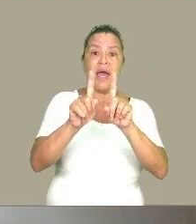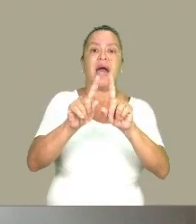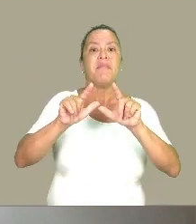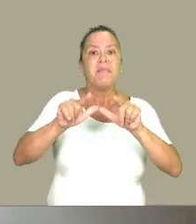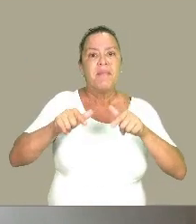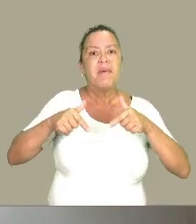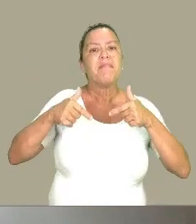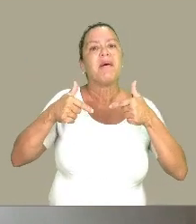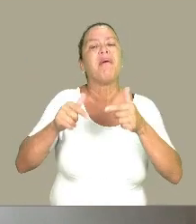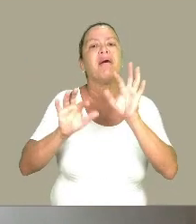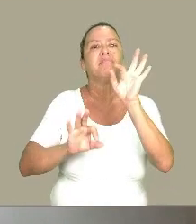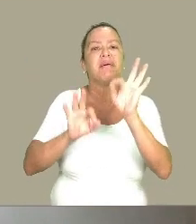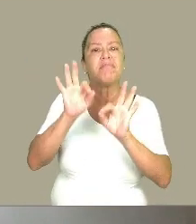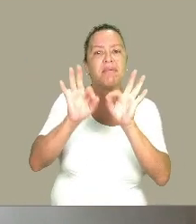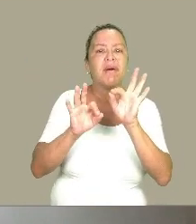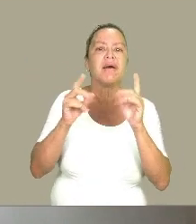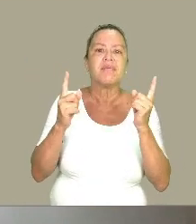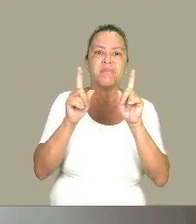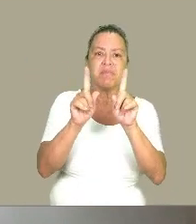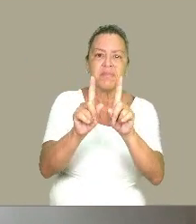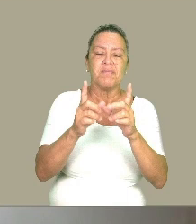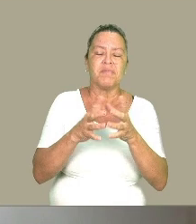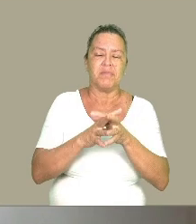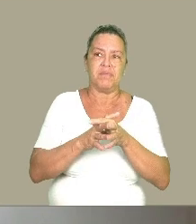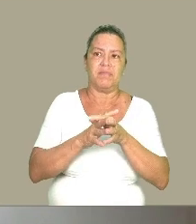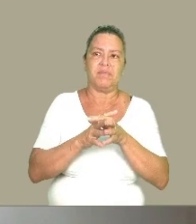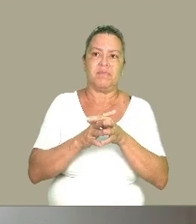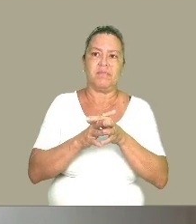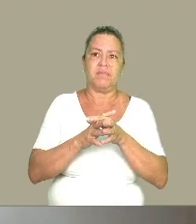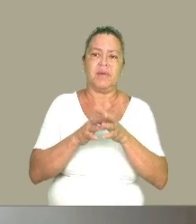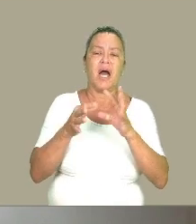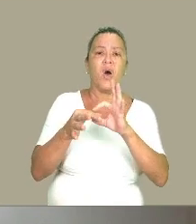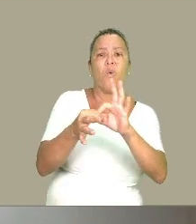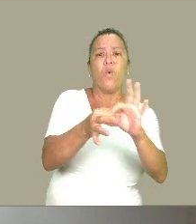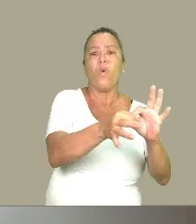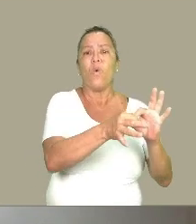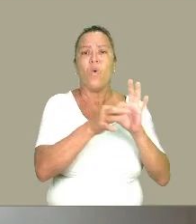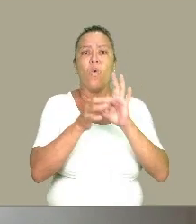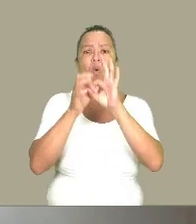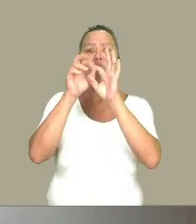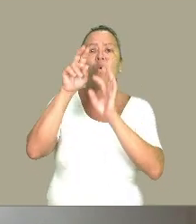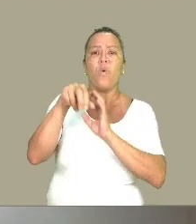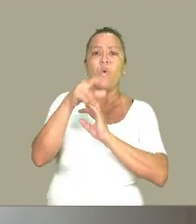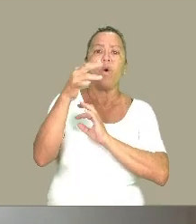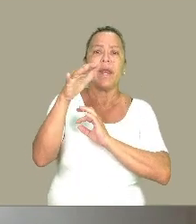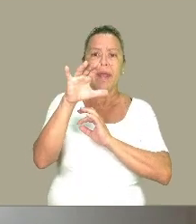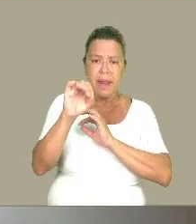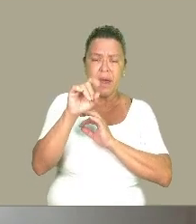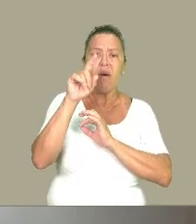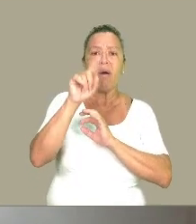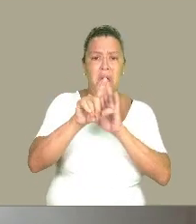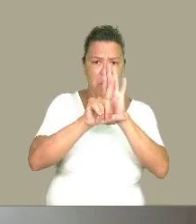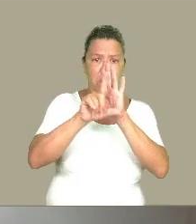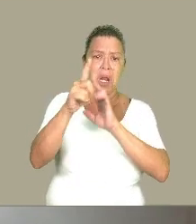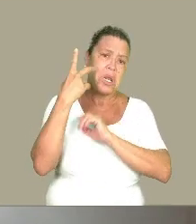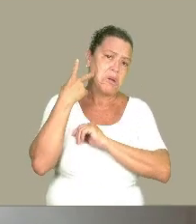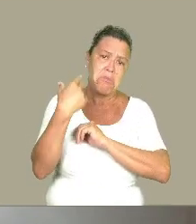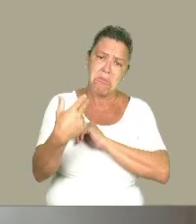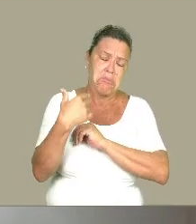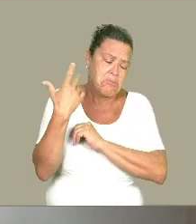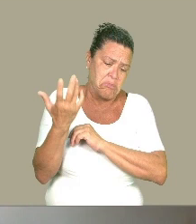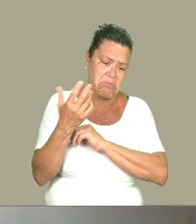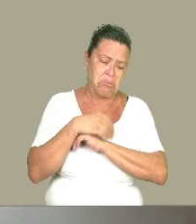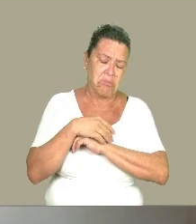do aperfeiçoamento. Então, enquanto união, né, o casamento é uma lei natural para todos os seres. E